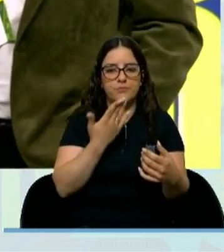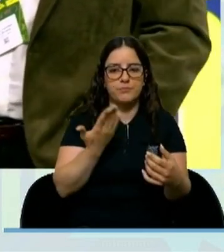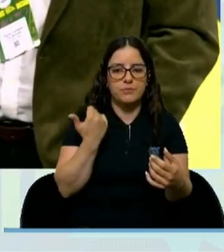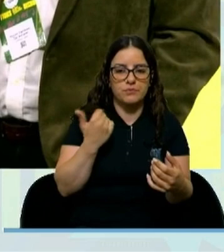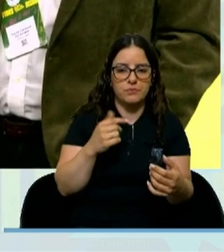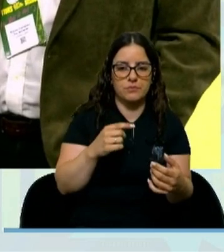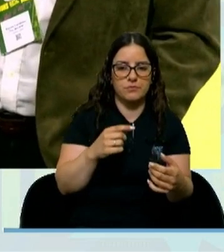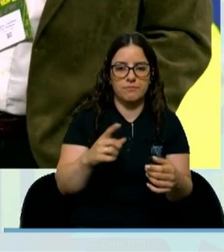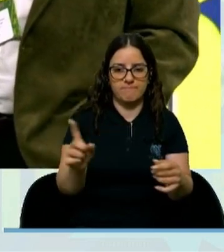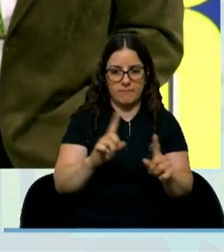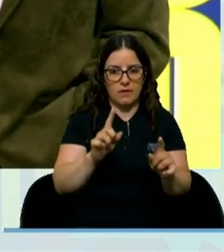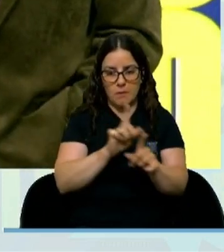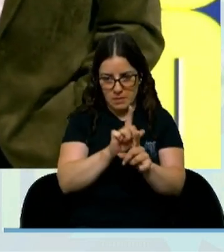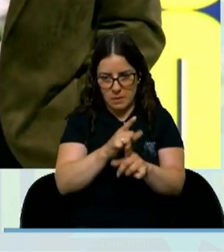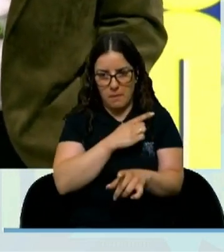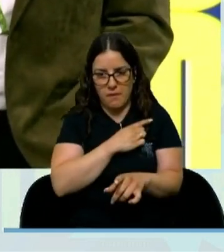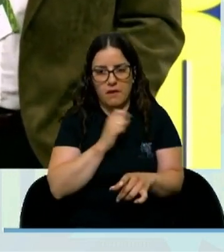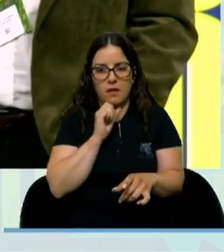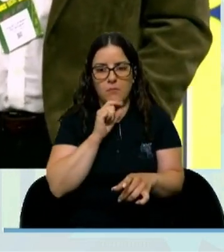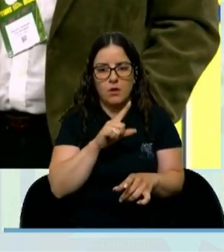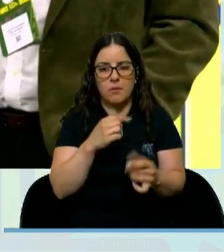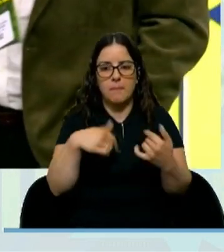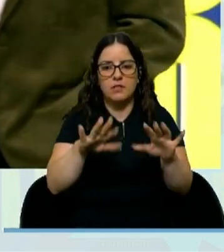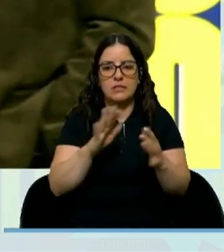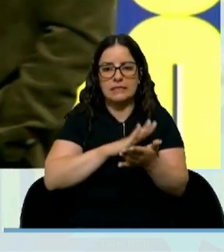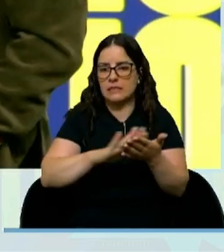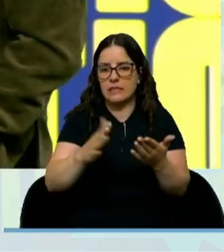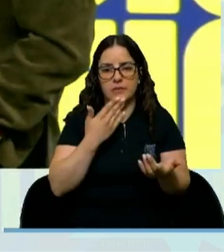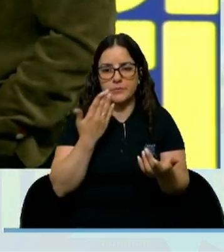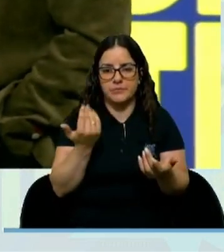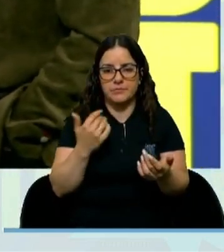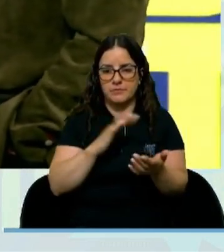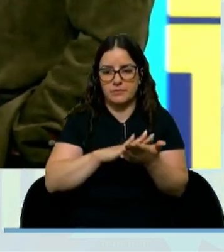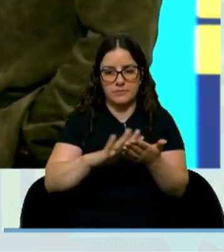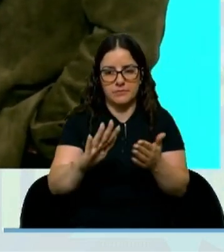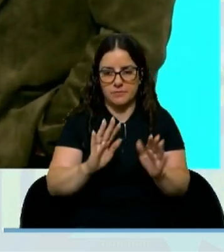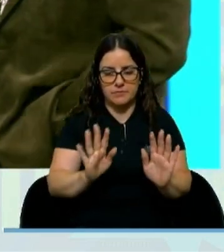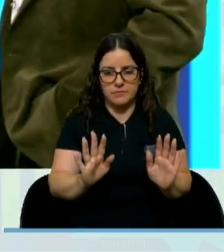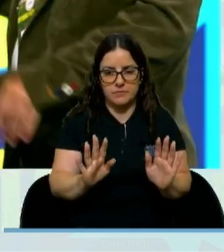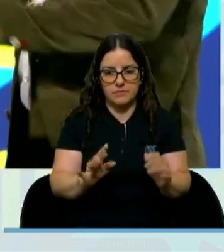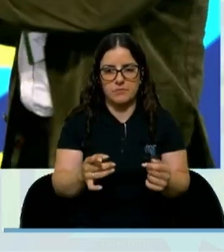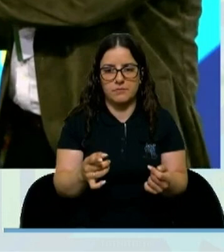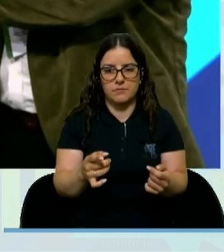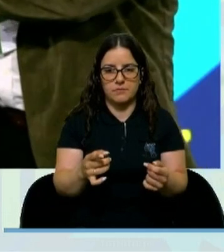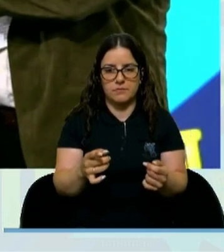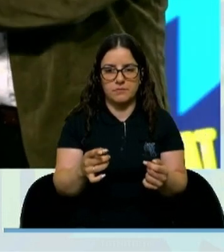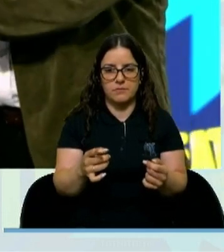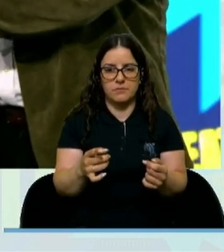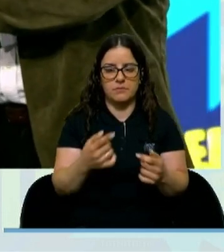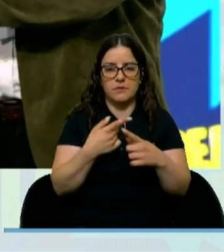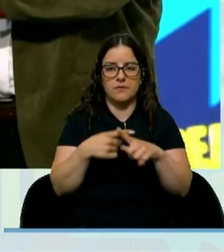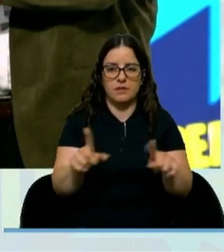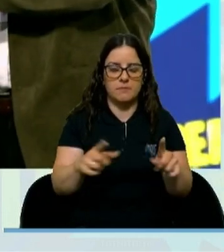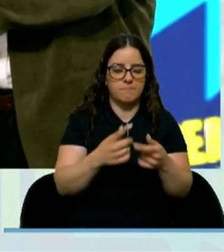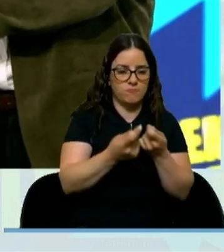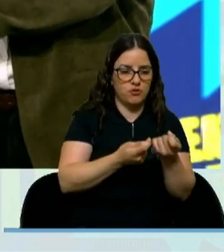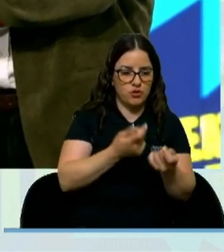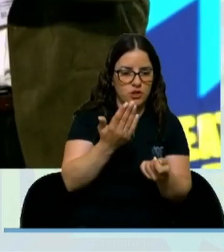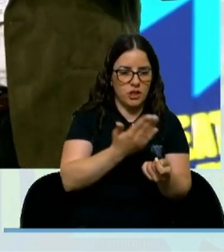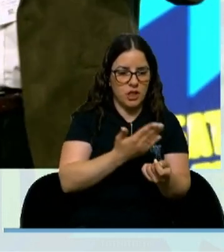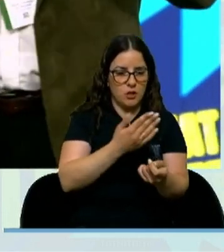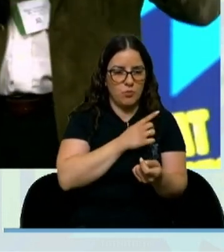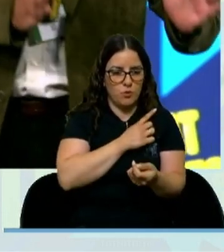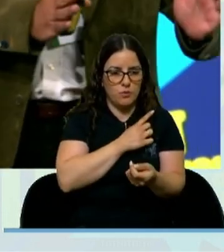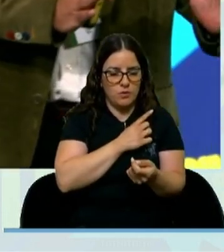privacidade, mas sem anonimato. E, portanto, a diferença entre gerir direito de